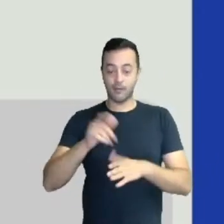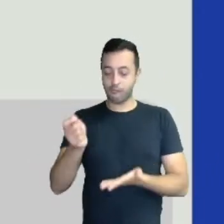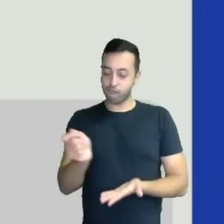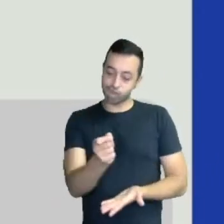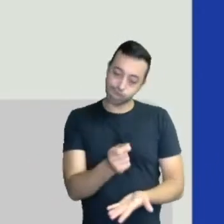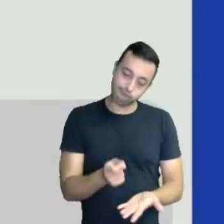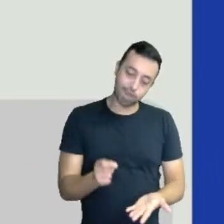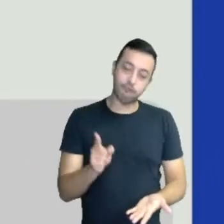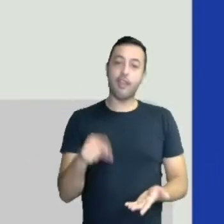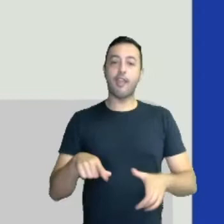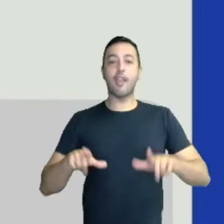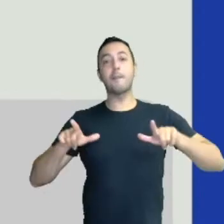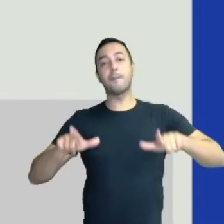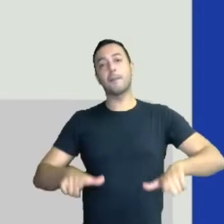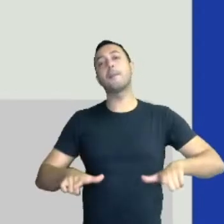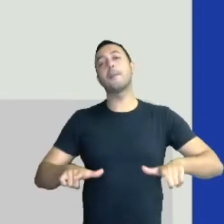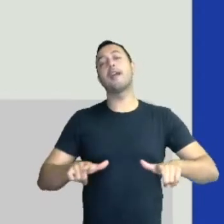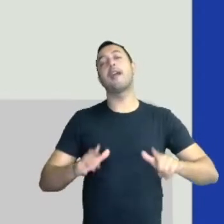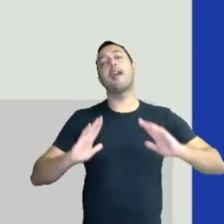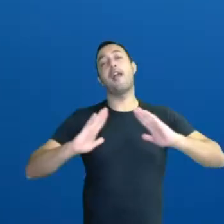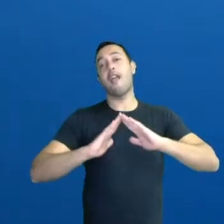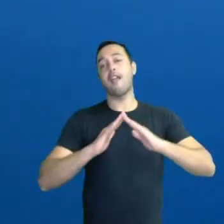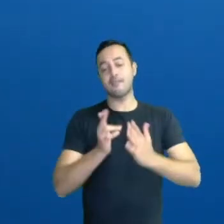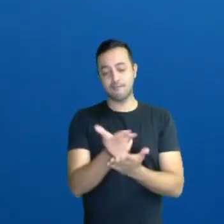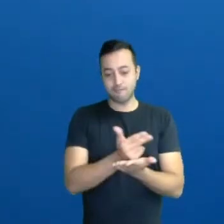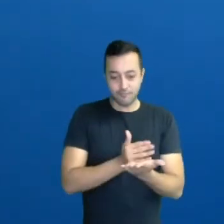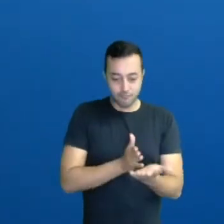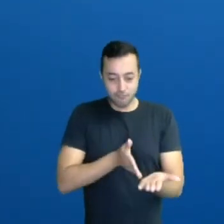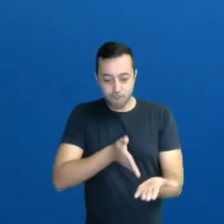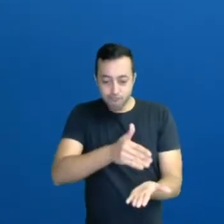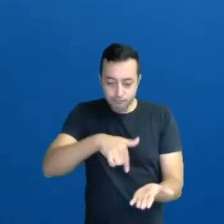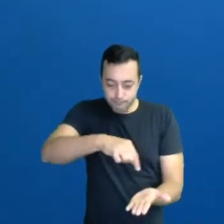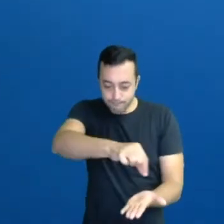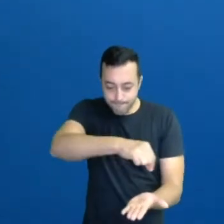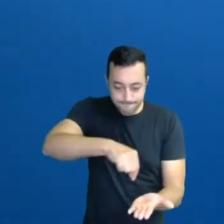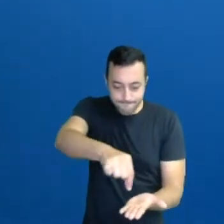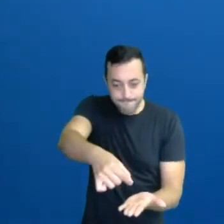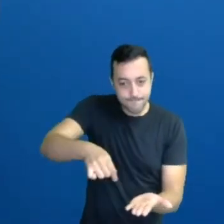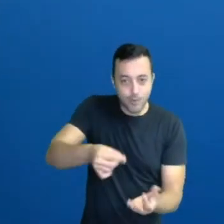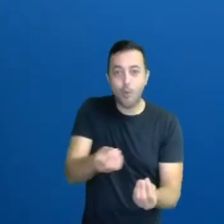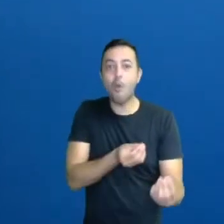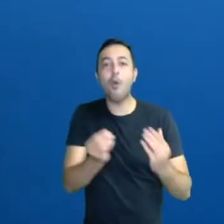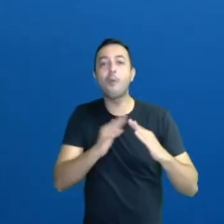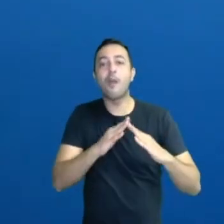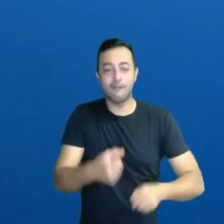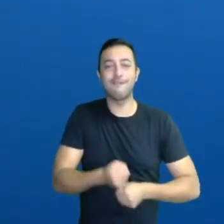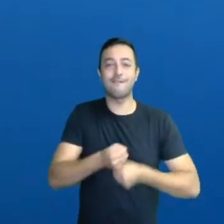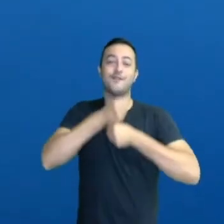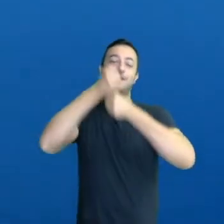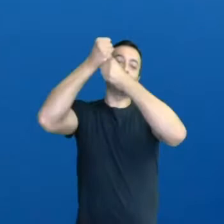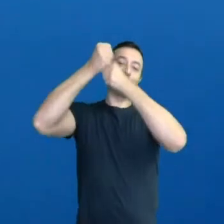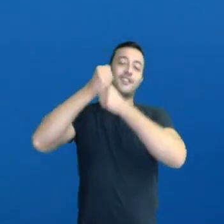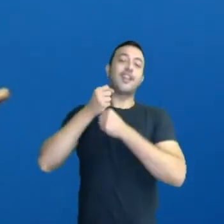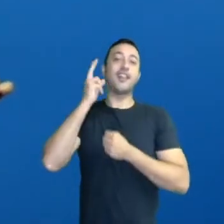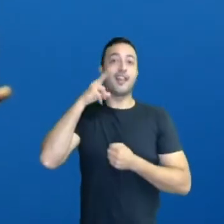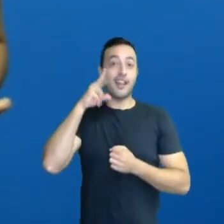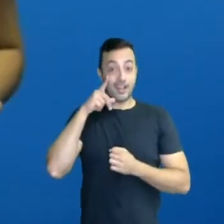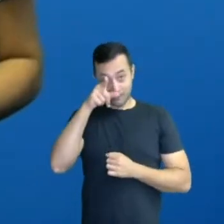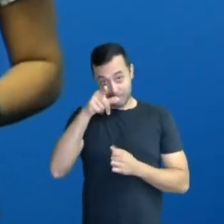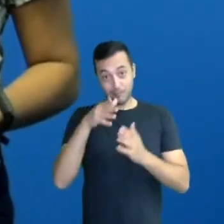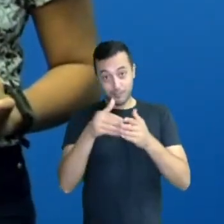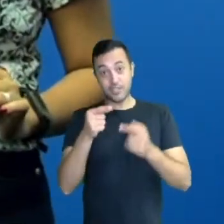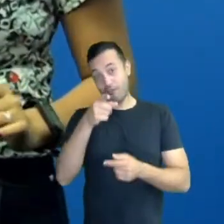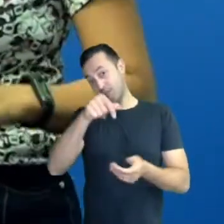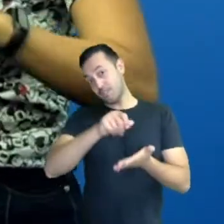uma planta, a planta de uma casa. Que na aula de representação cartográfica eu até pedi para você fazer a planta de